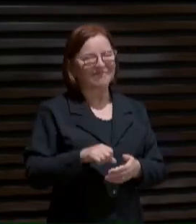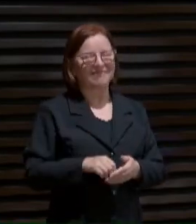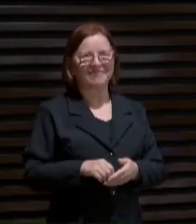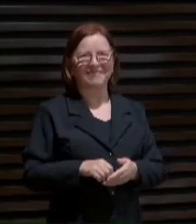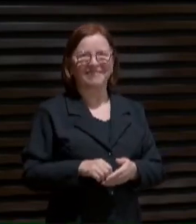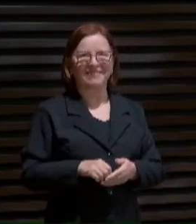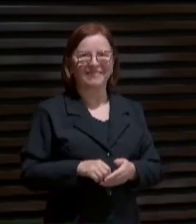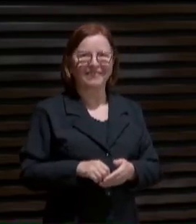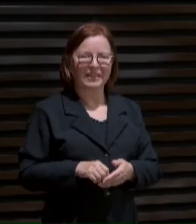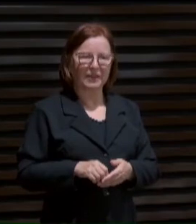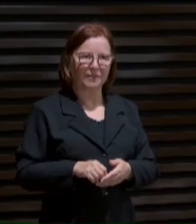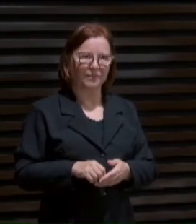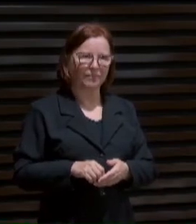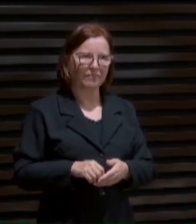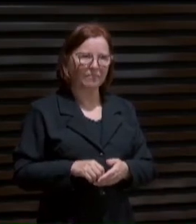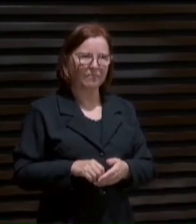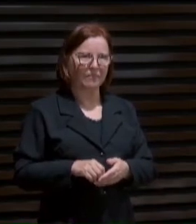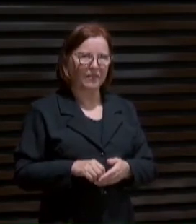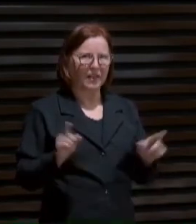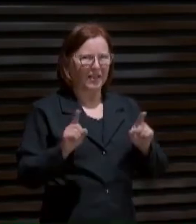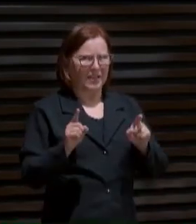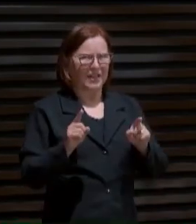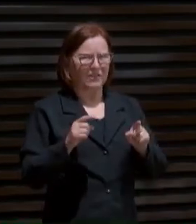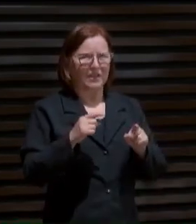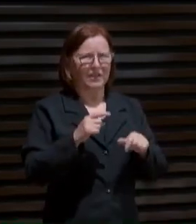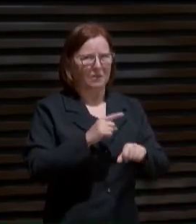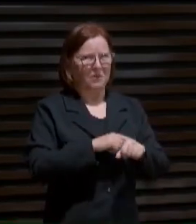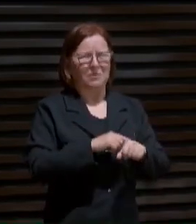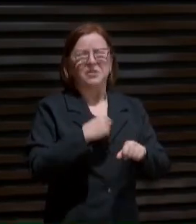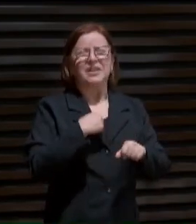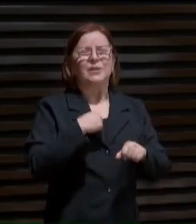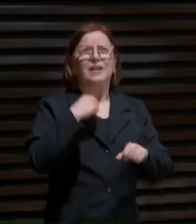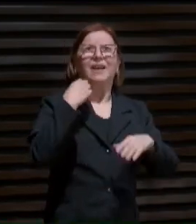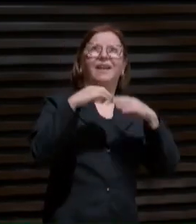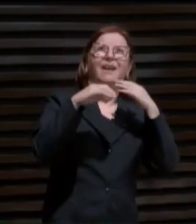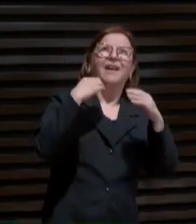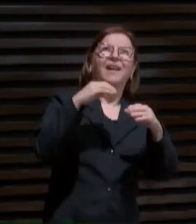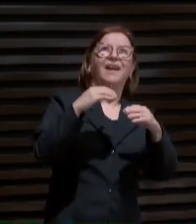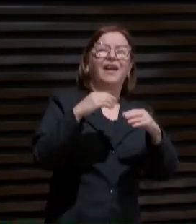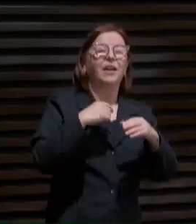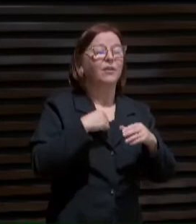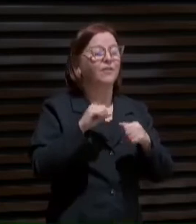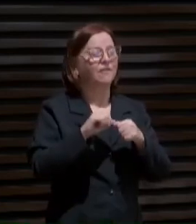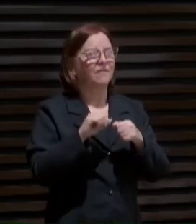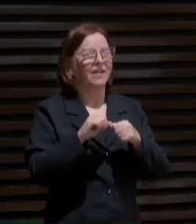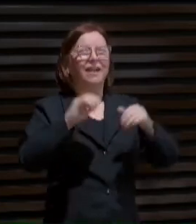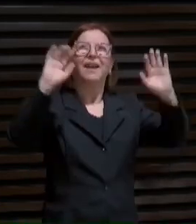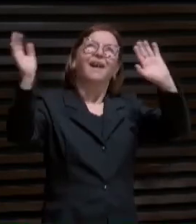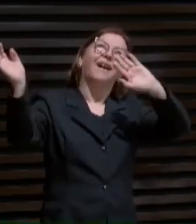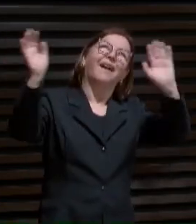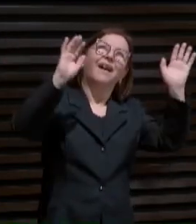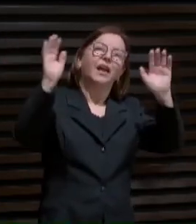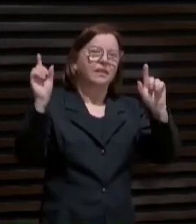e quer dizer que não é aquilo que eu fico cantando aquele que eu fico fazendo na levantando as minhas